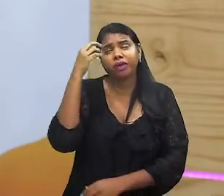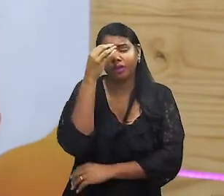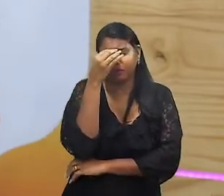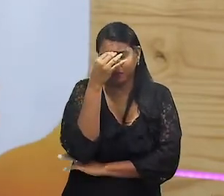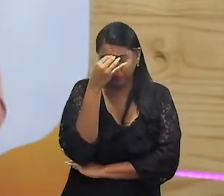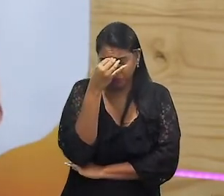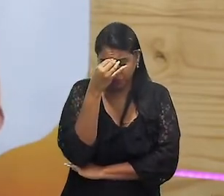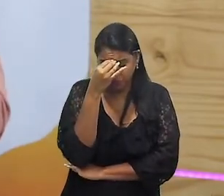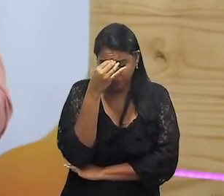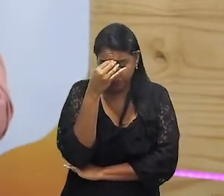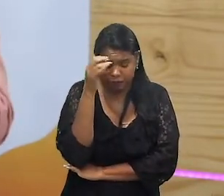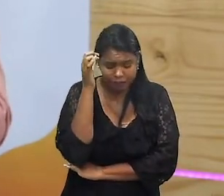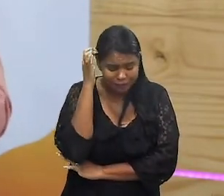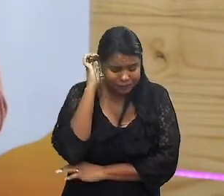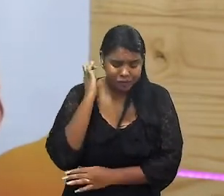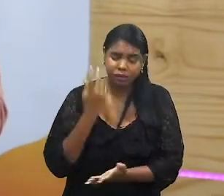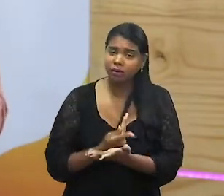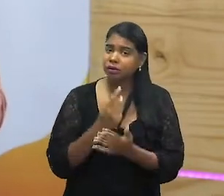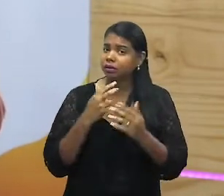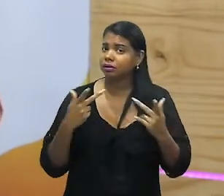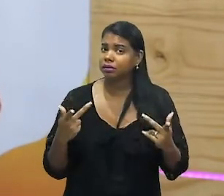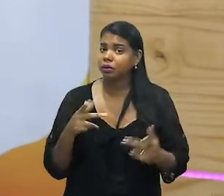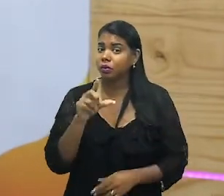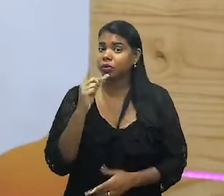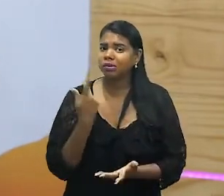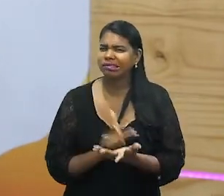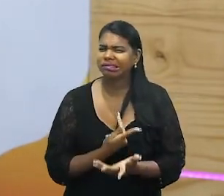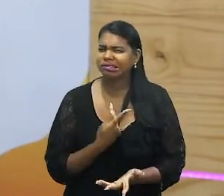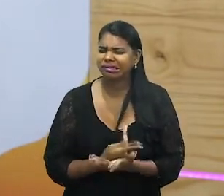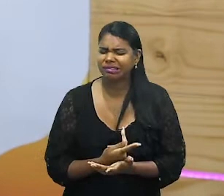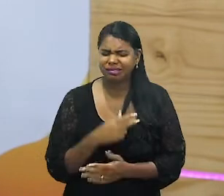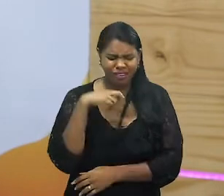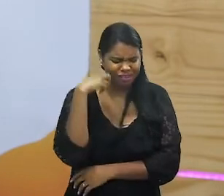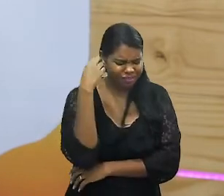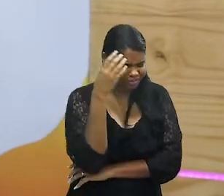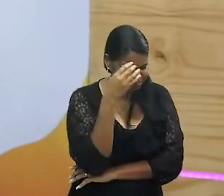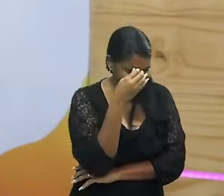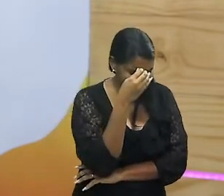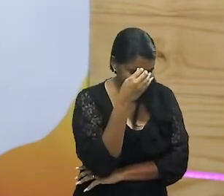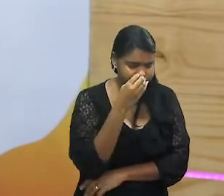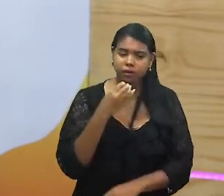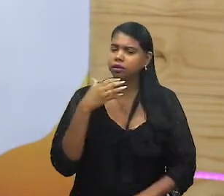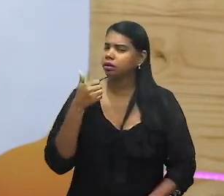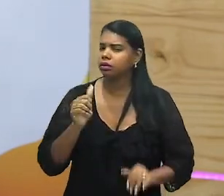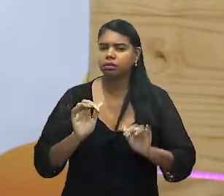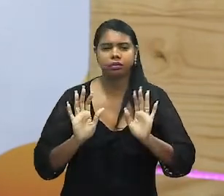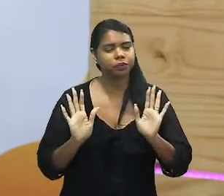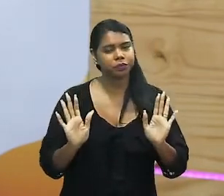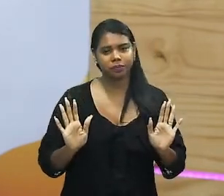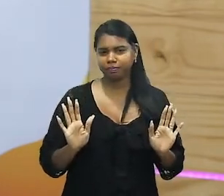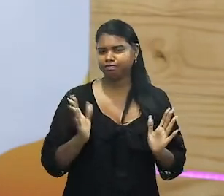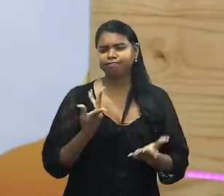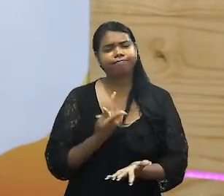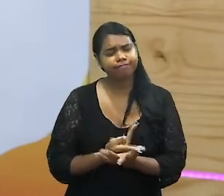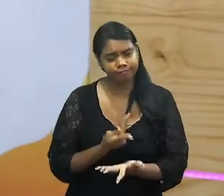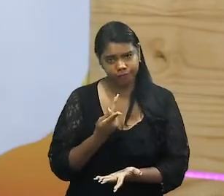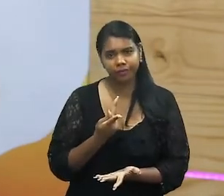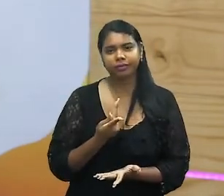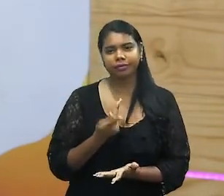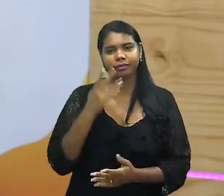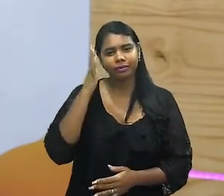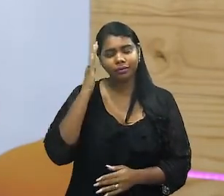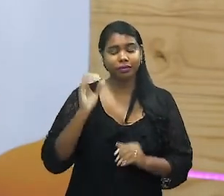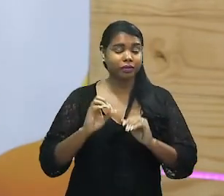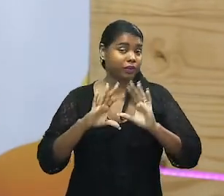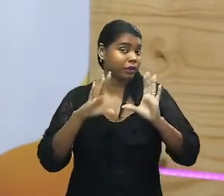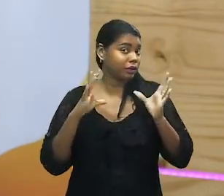porque aconteceu tal coisa, eu escolhi errado. Ai, mas que vergonha. Tudo bem, acontece.